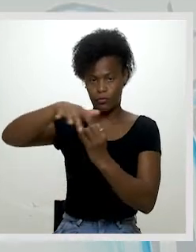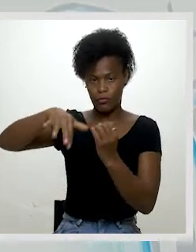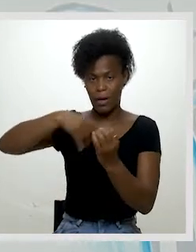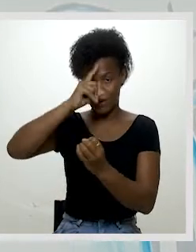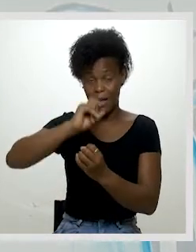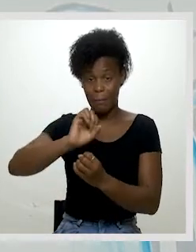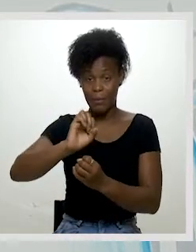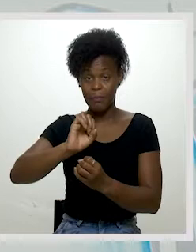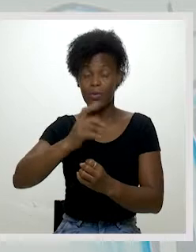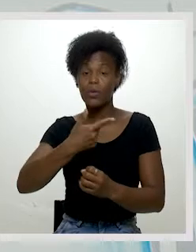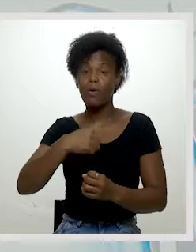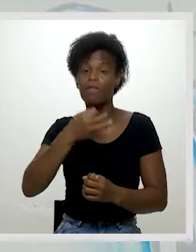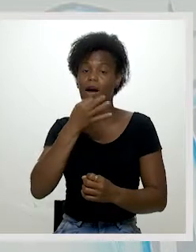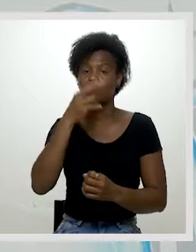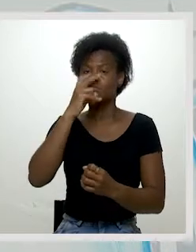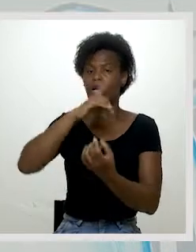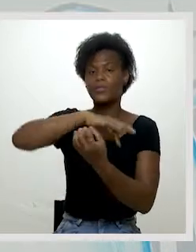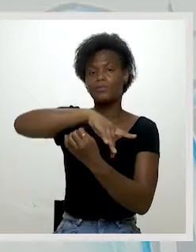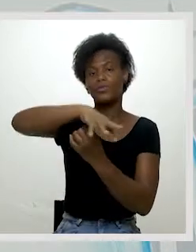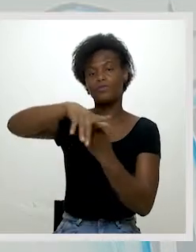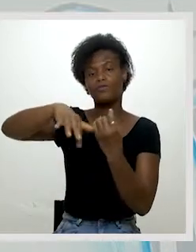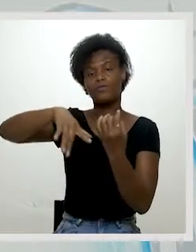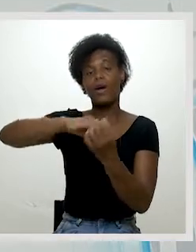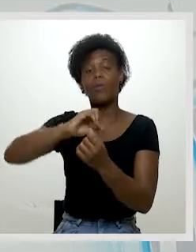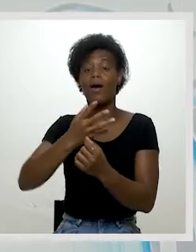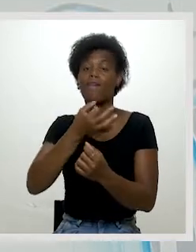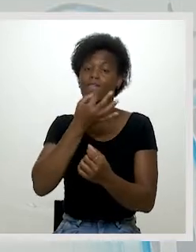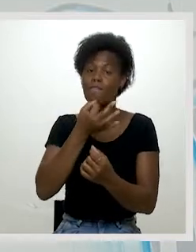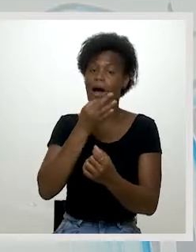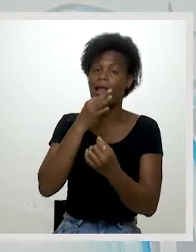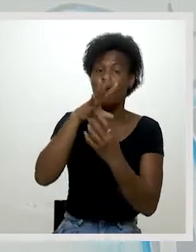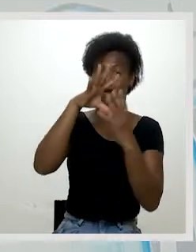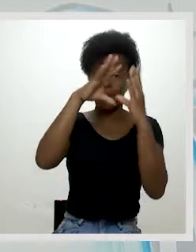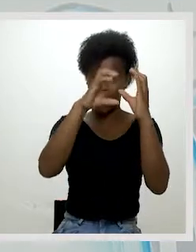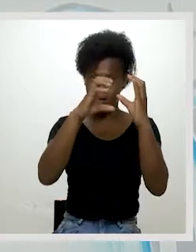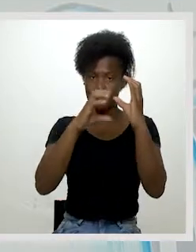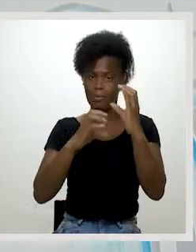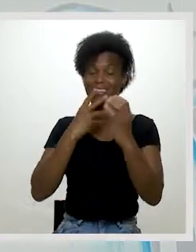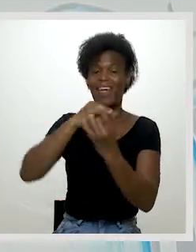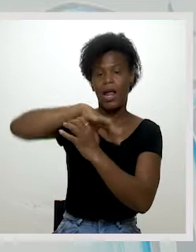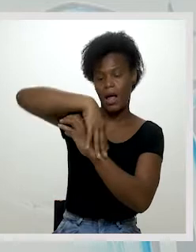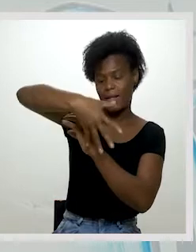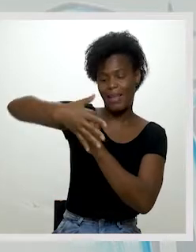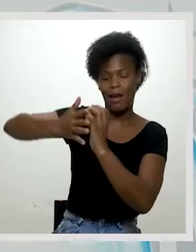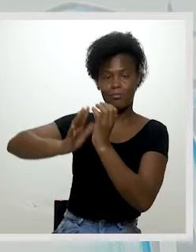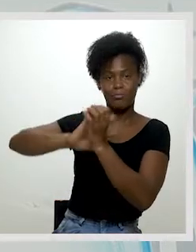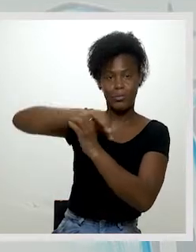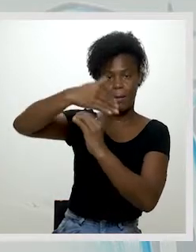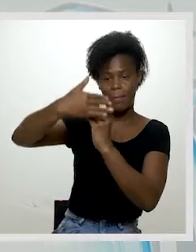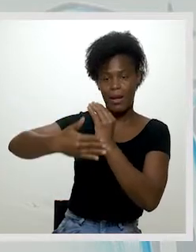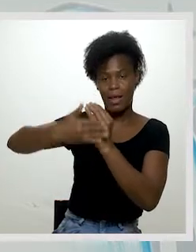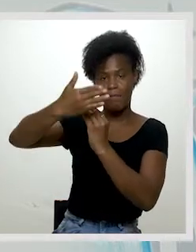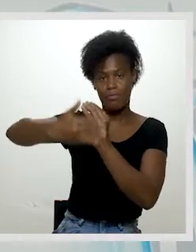Exatamente. Falamos da atmosfera quando estudamos as camadas externas que compõem a Terra. Nós vimos que a atmosfera é uma